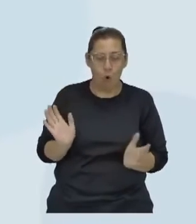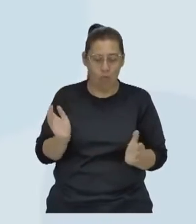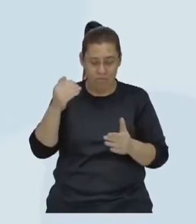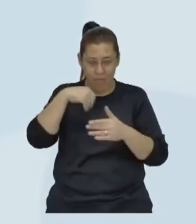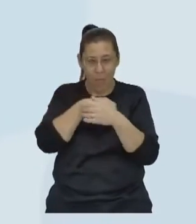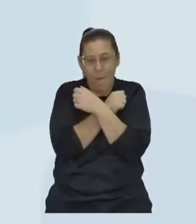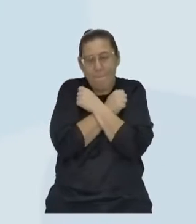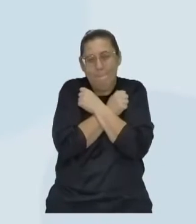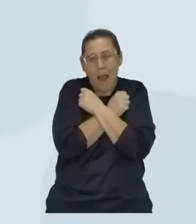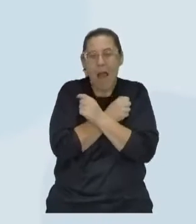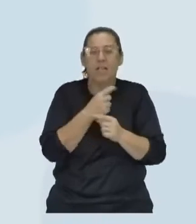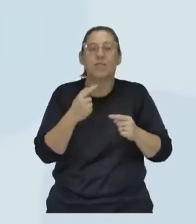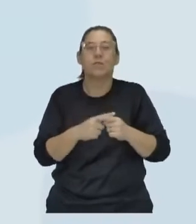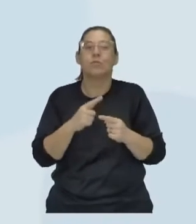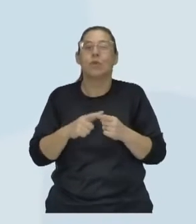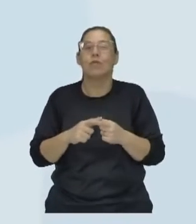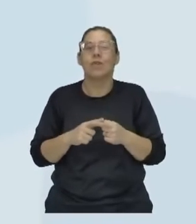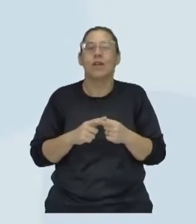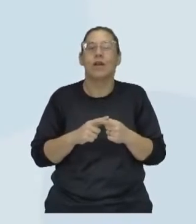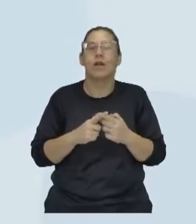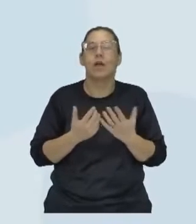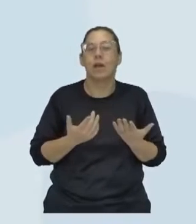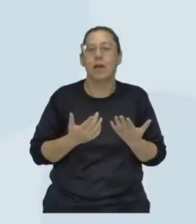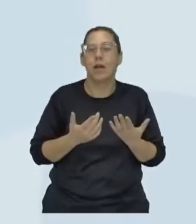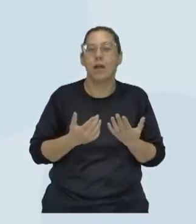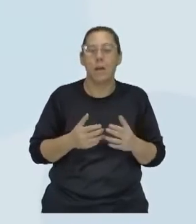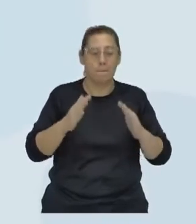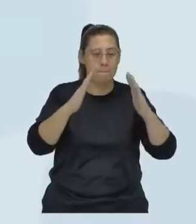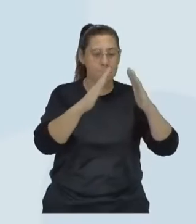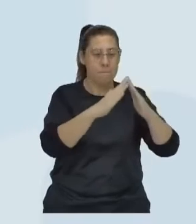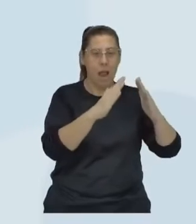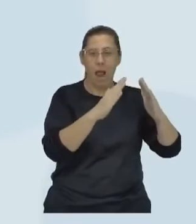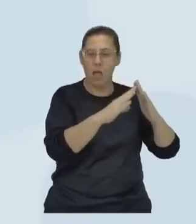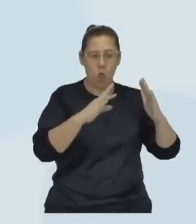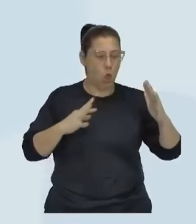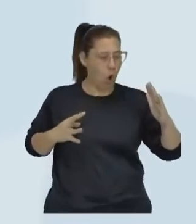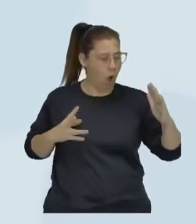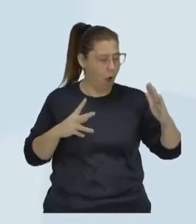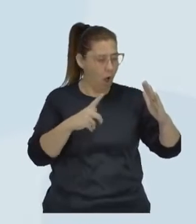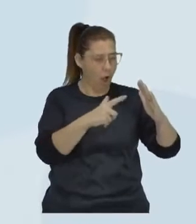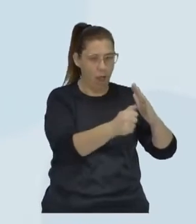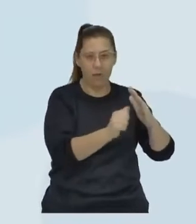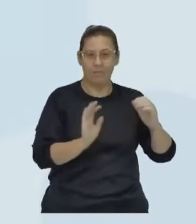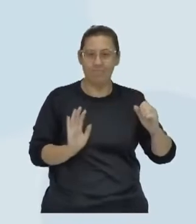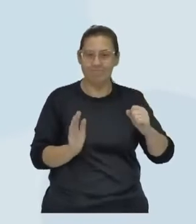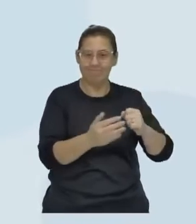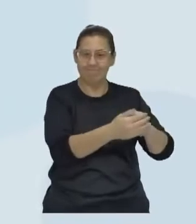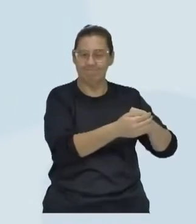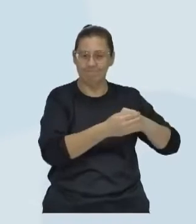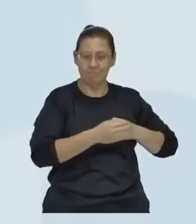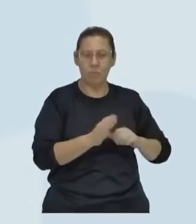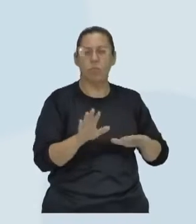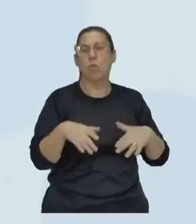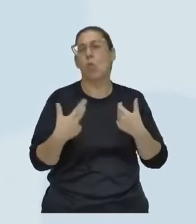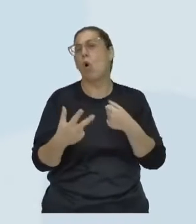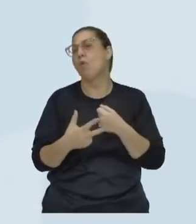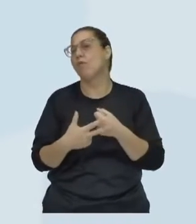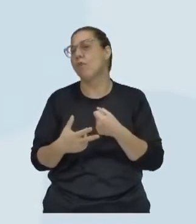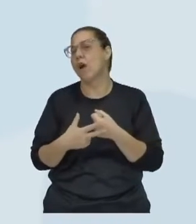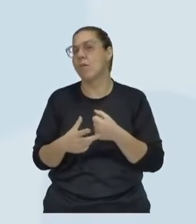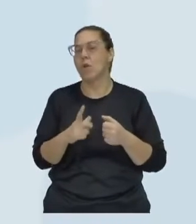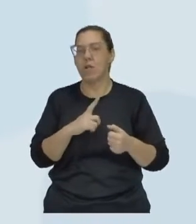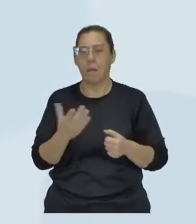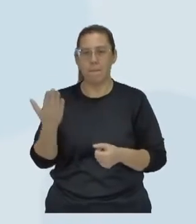avô. Porque ele se tornava uma casa inteira e acolhia. Quais são os verbos que estão